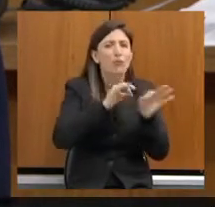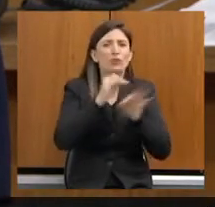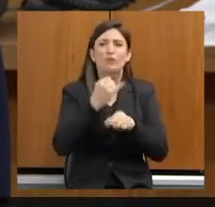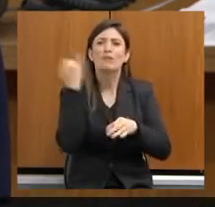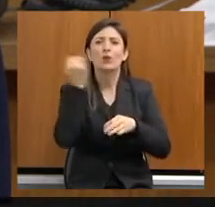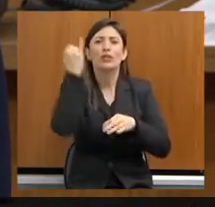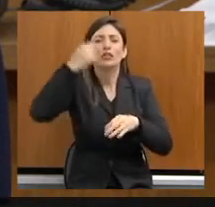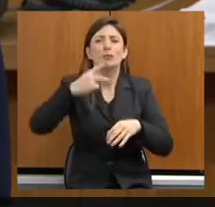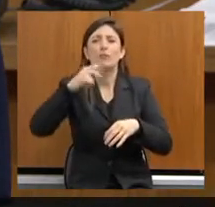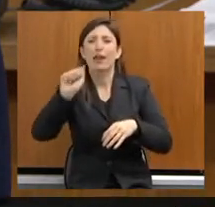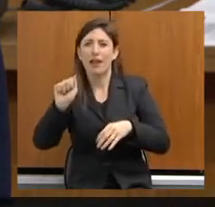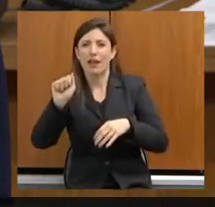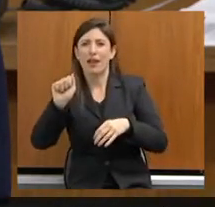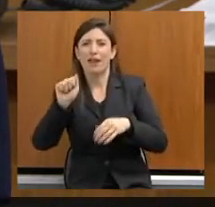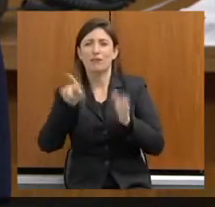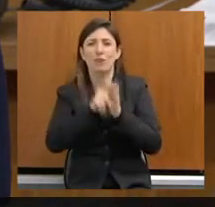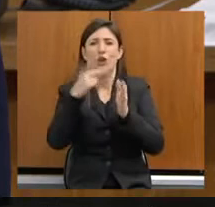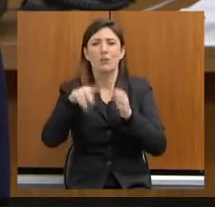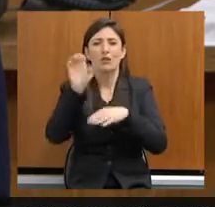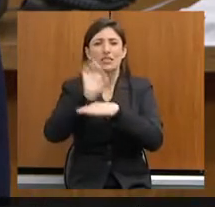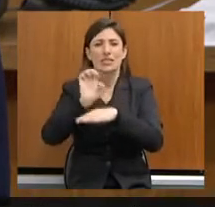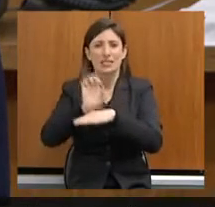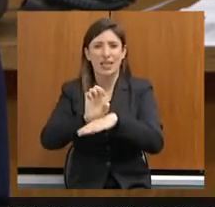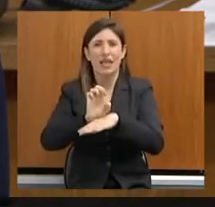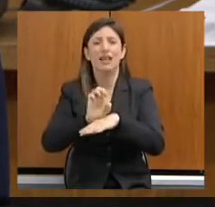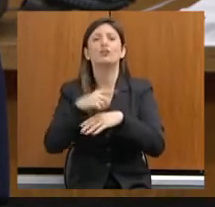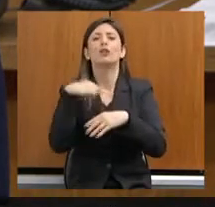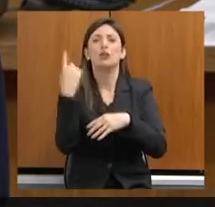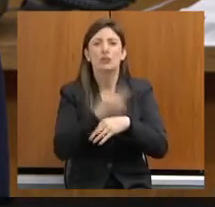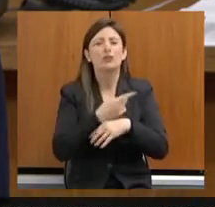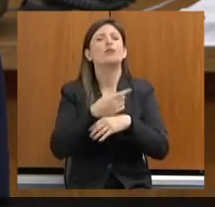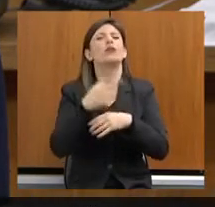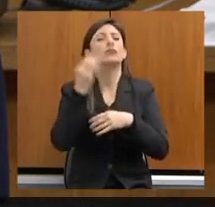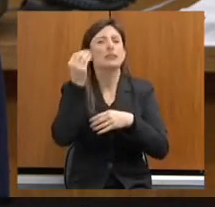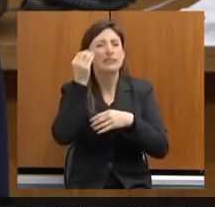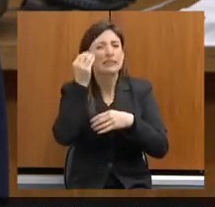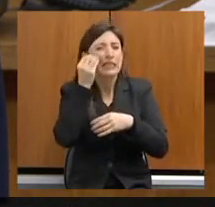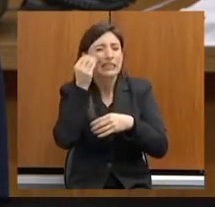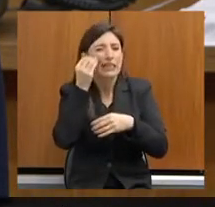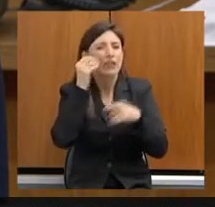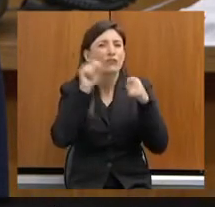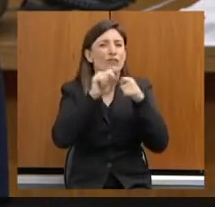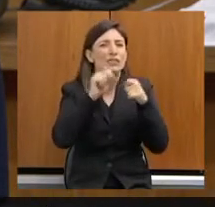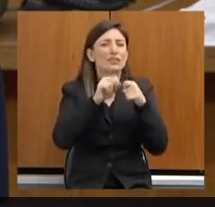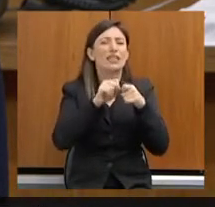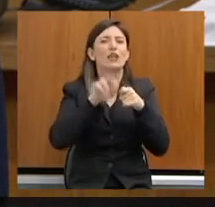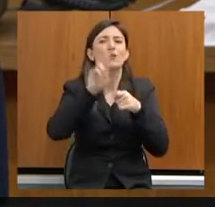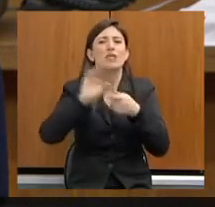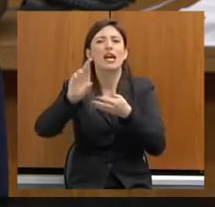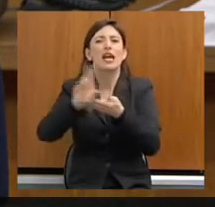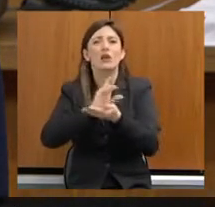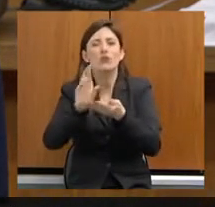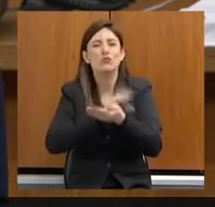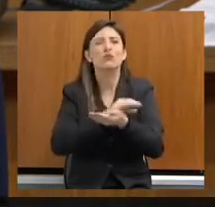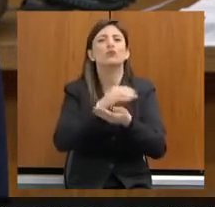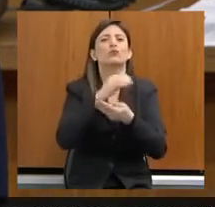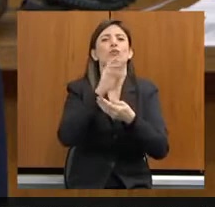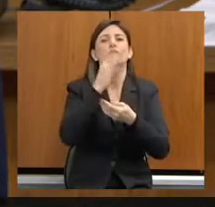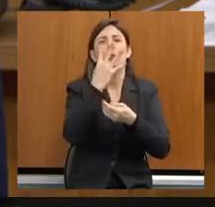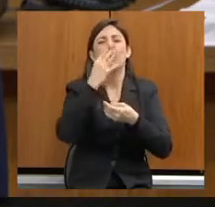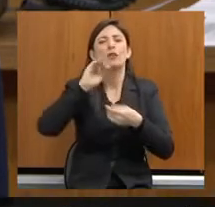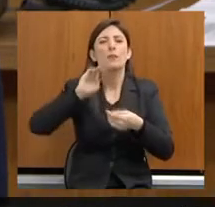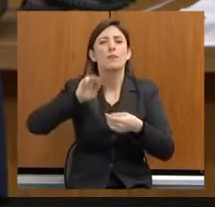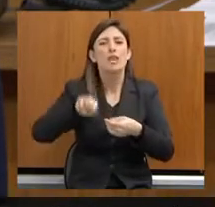tivemos em 2019 conseguindo executar praticamente sempre sendo recurso de 4 milhões no ano passado o ministério colocou da Cidadania colocou